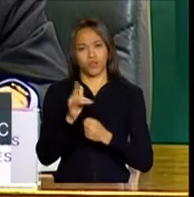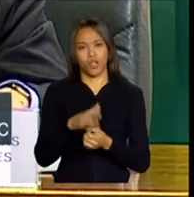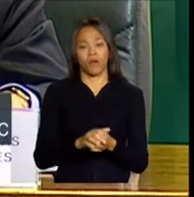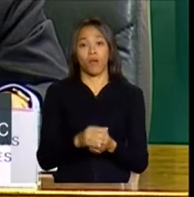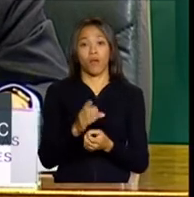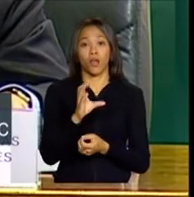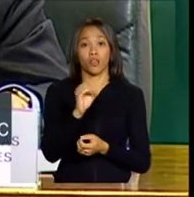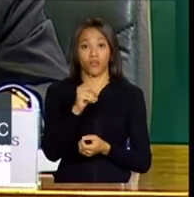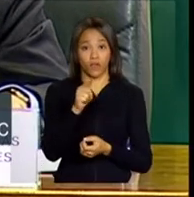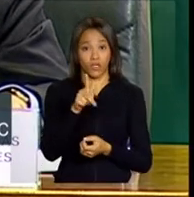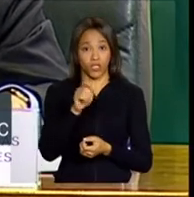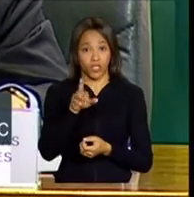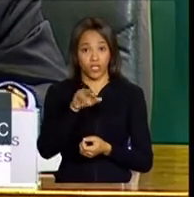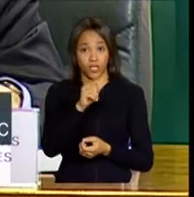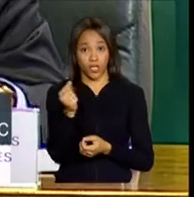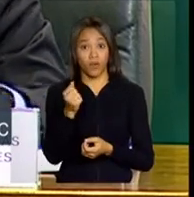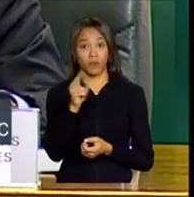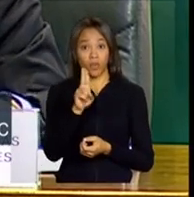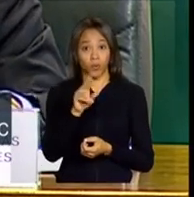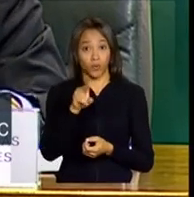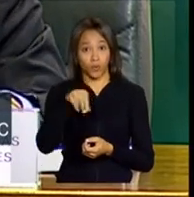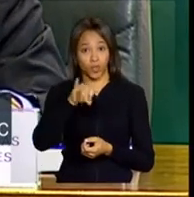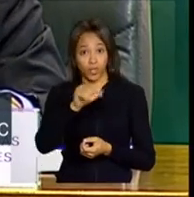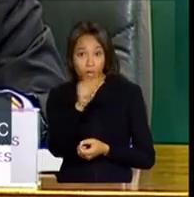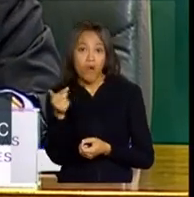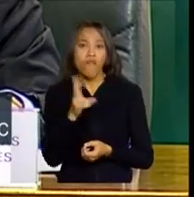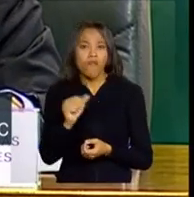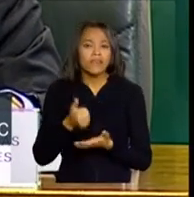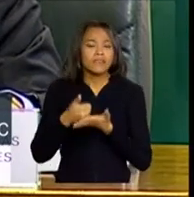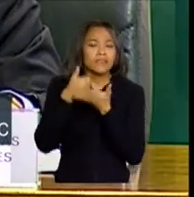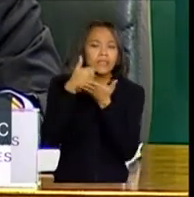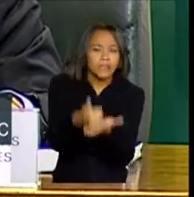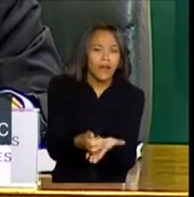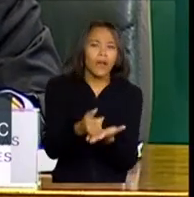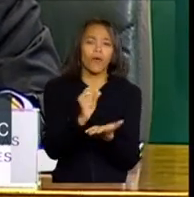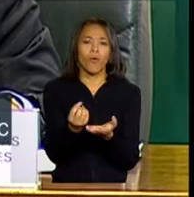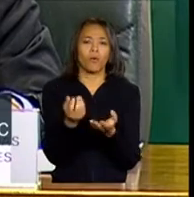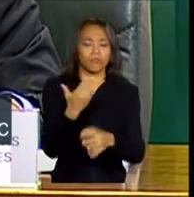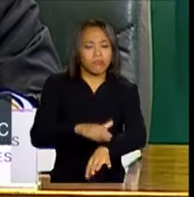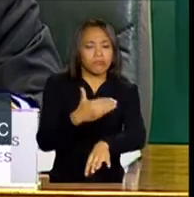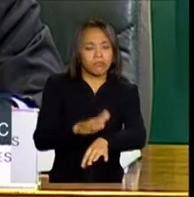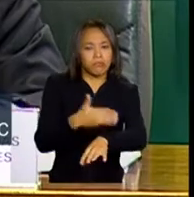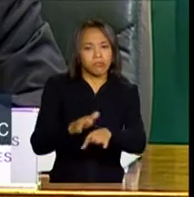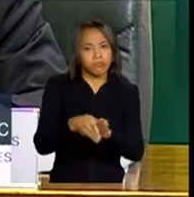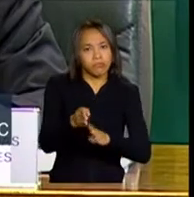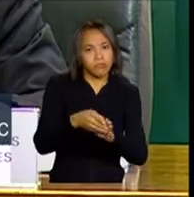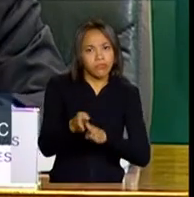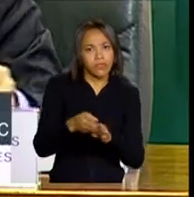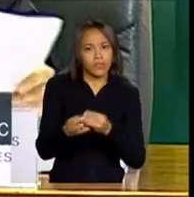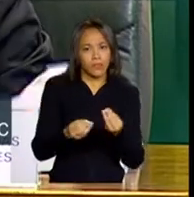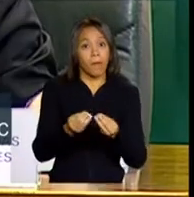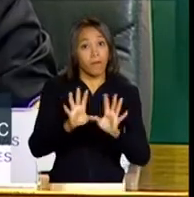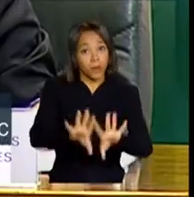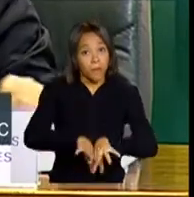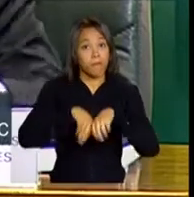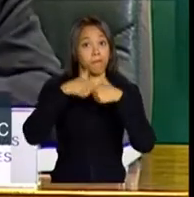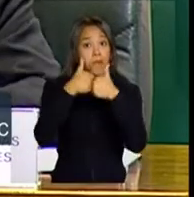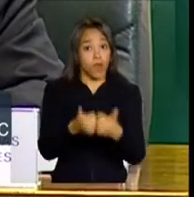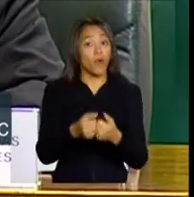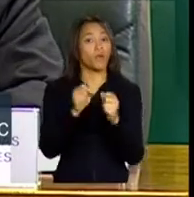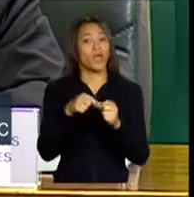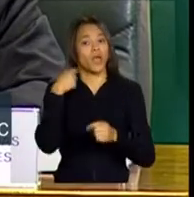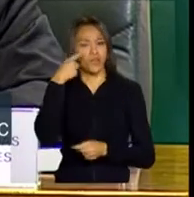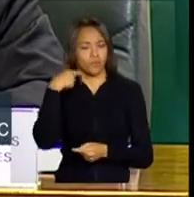União fornecerá a base para o desenvolvimento de atividades comuns de capacitação com visto aperfeiçoamento de